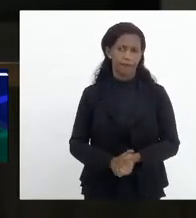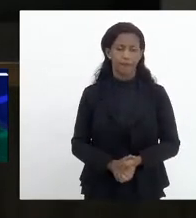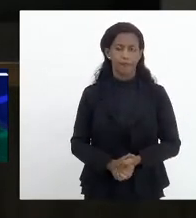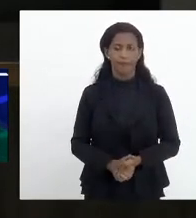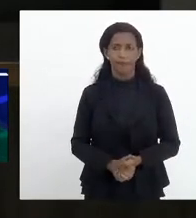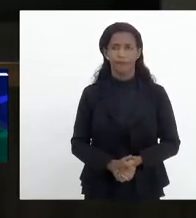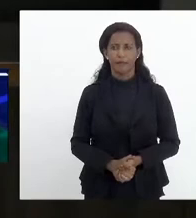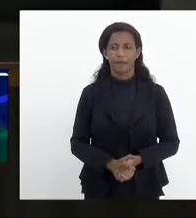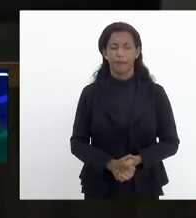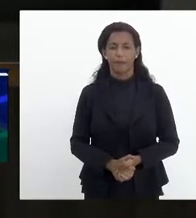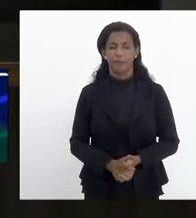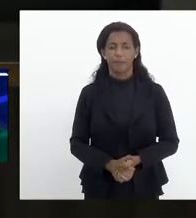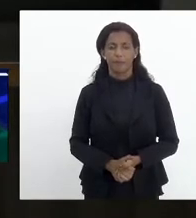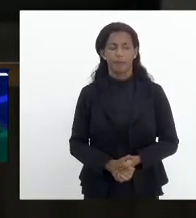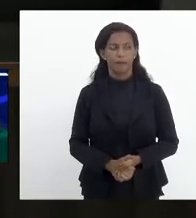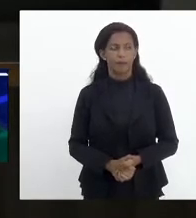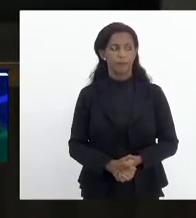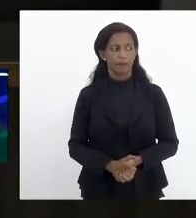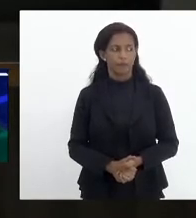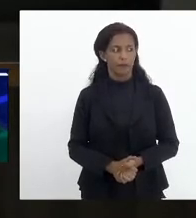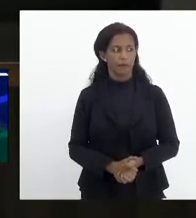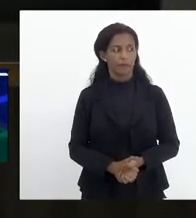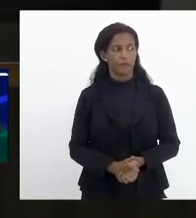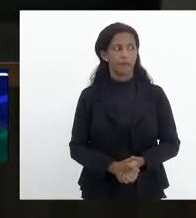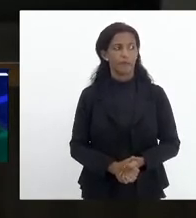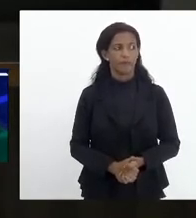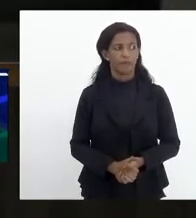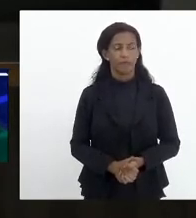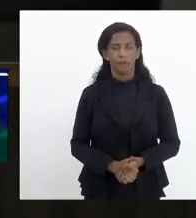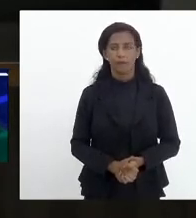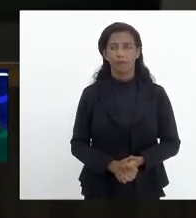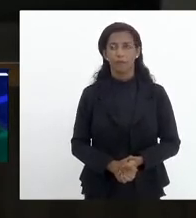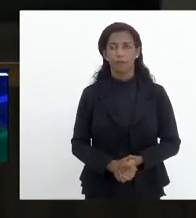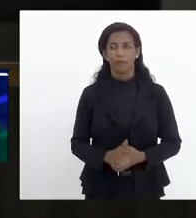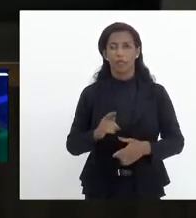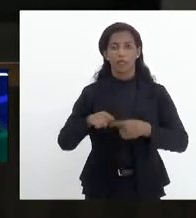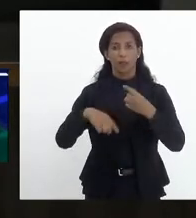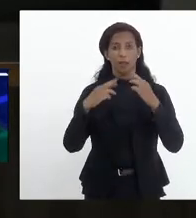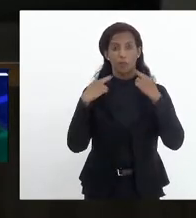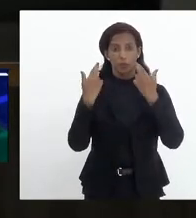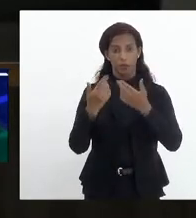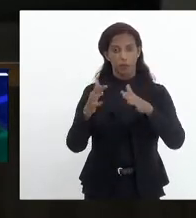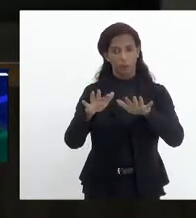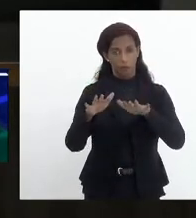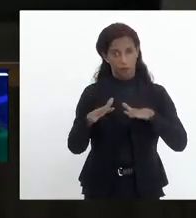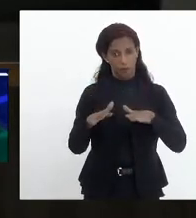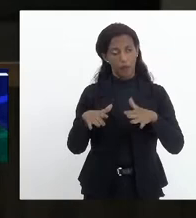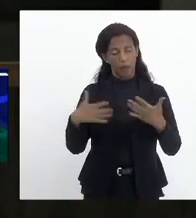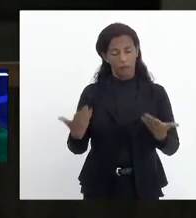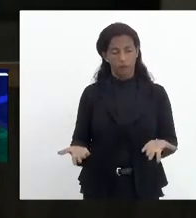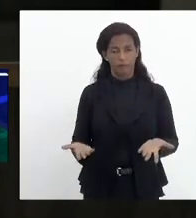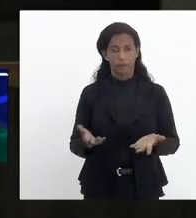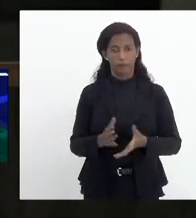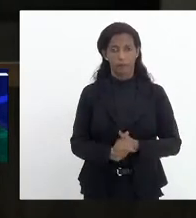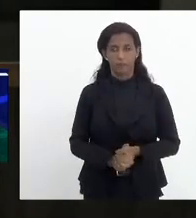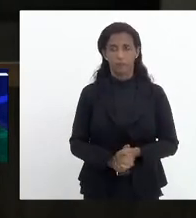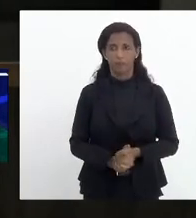É isso, deputado Luiz? Bastante após as audiências públicas, aí sim.